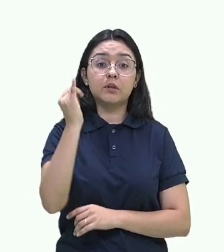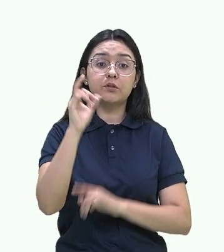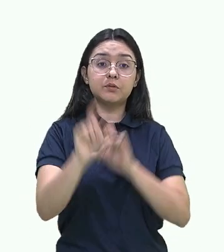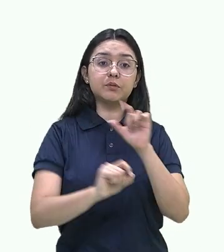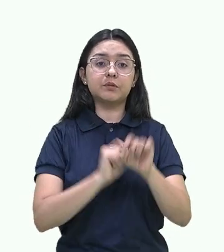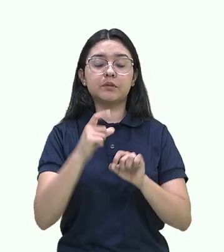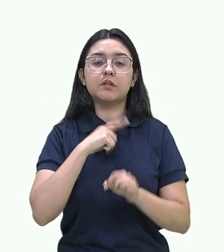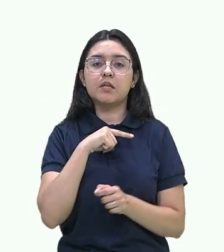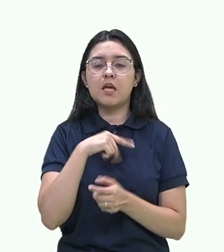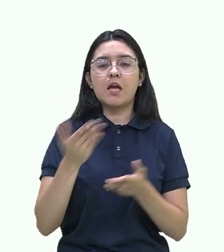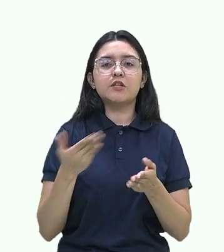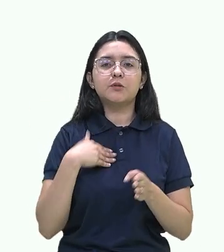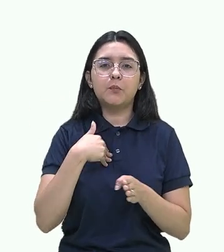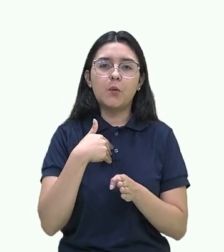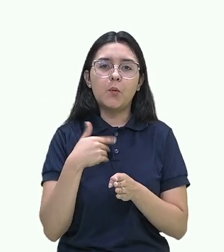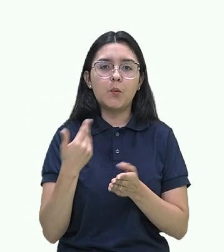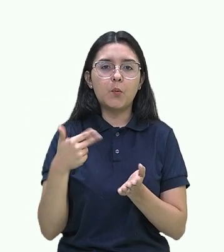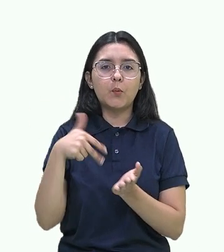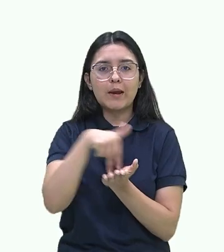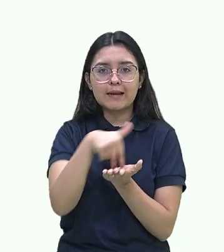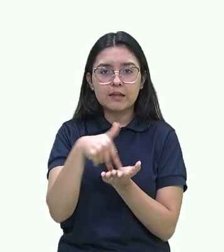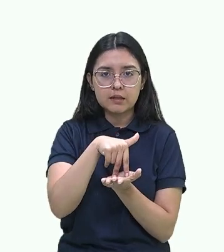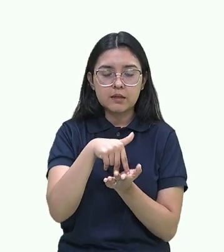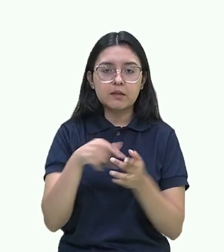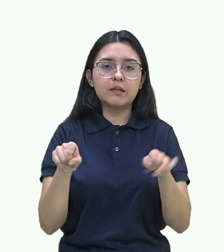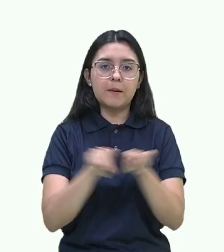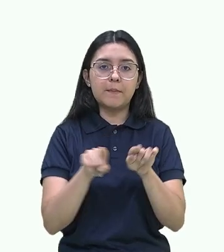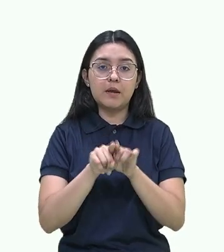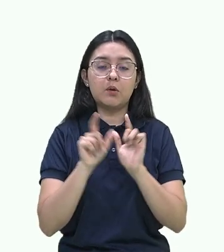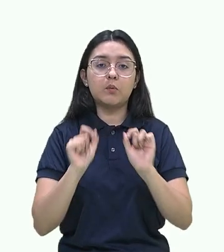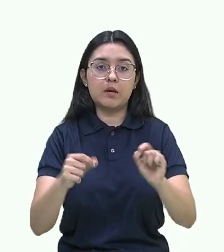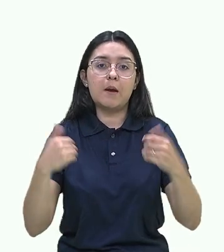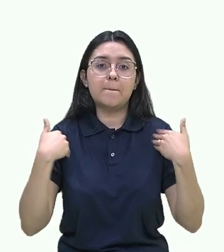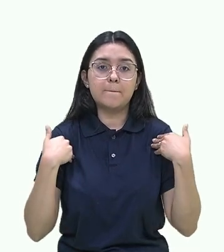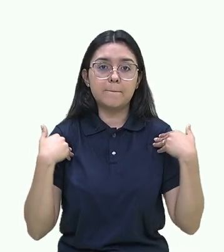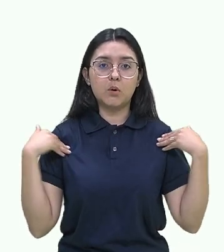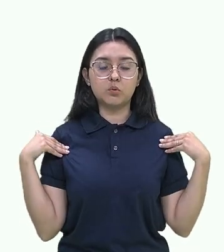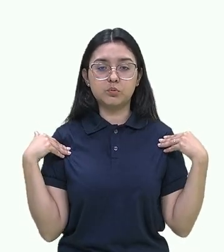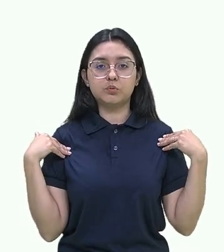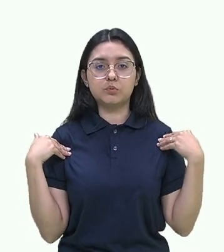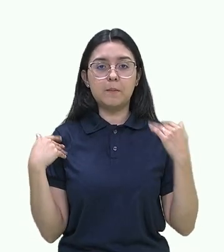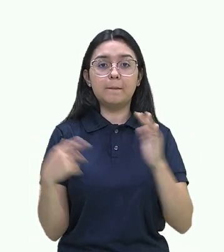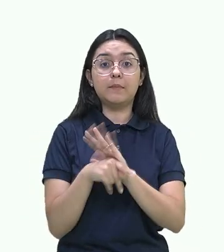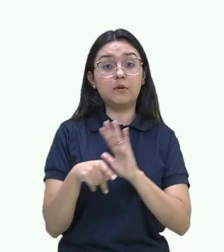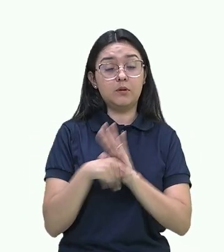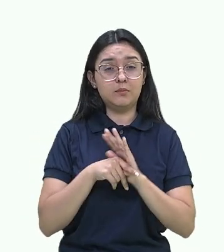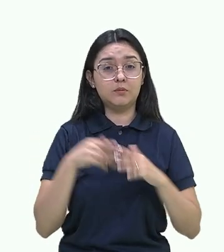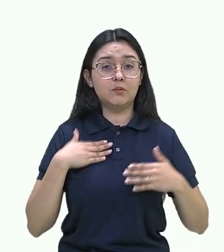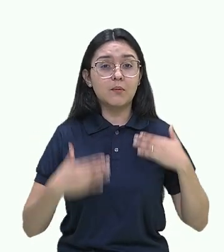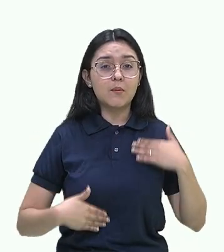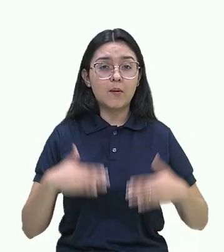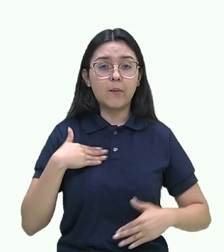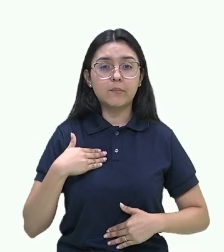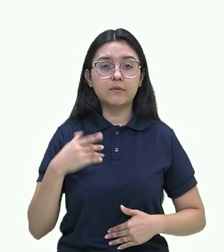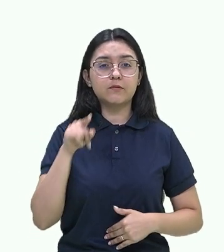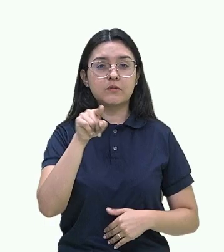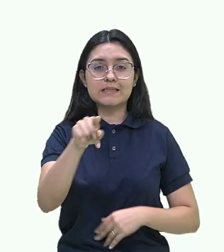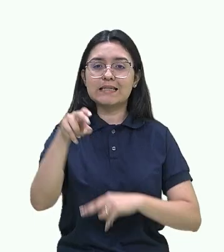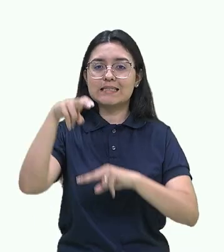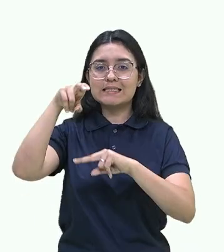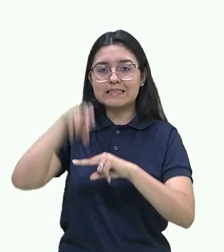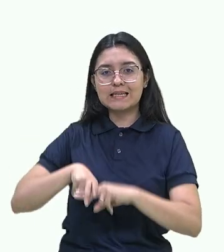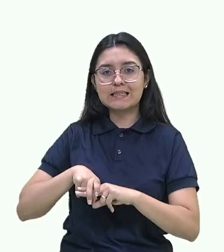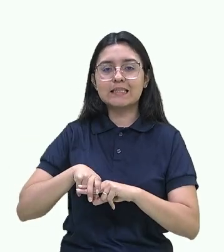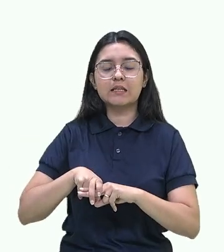a estabilidade, manter a postura do corpo. Então, você que está aí